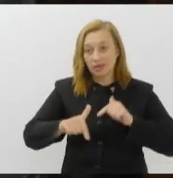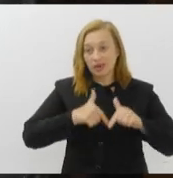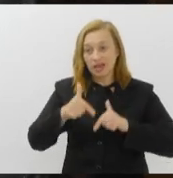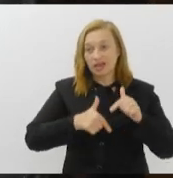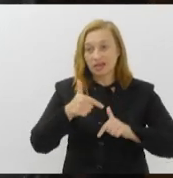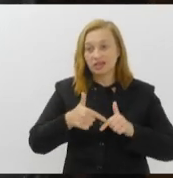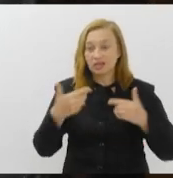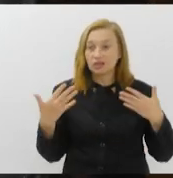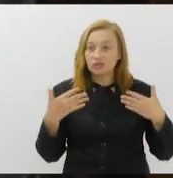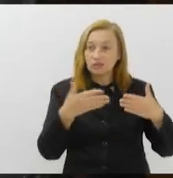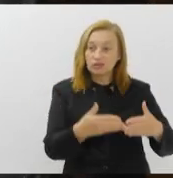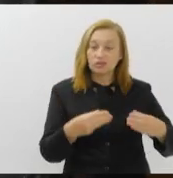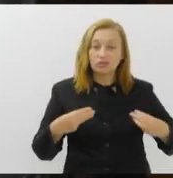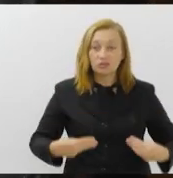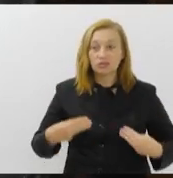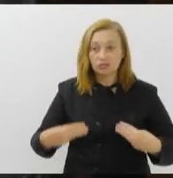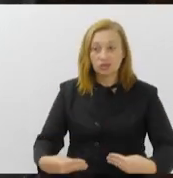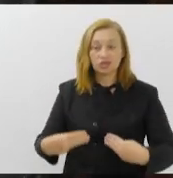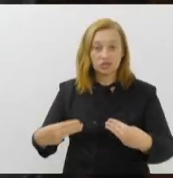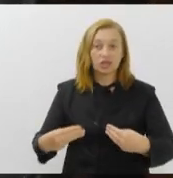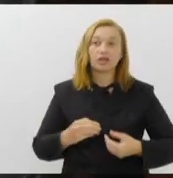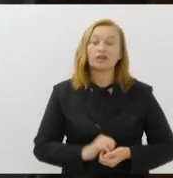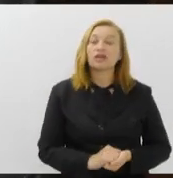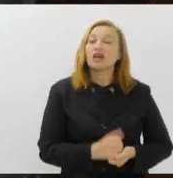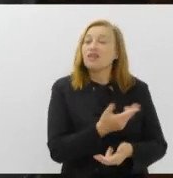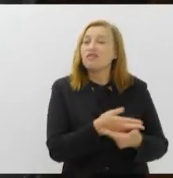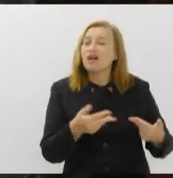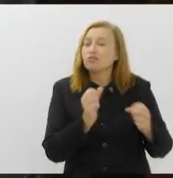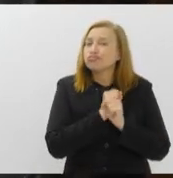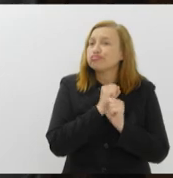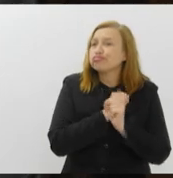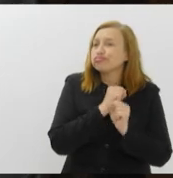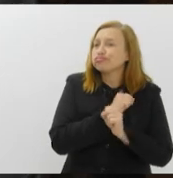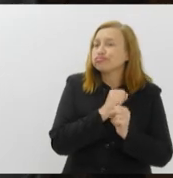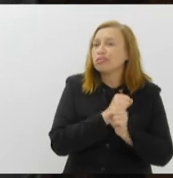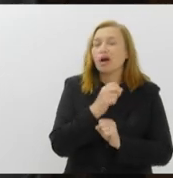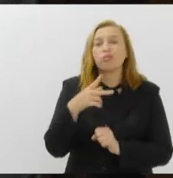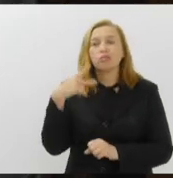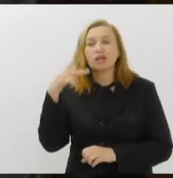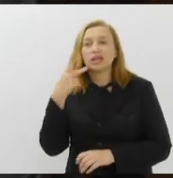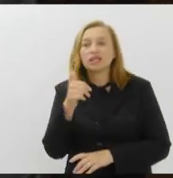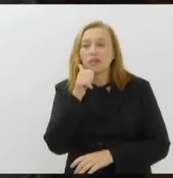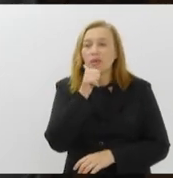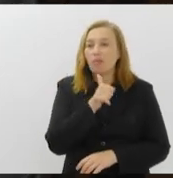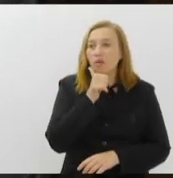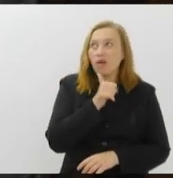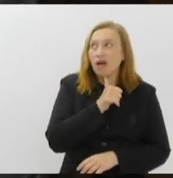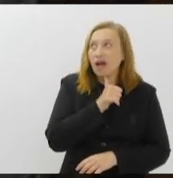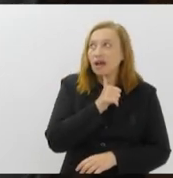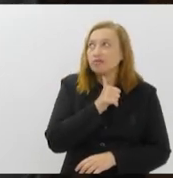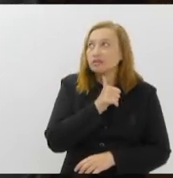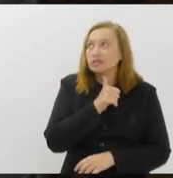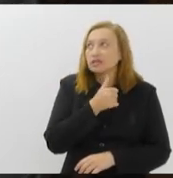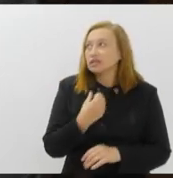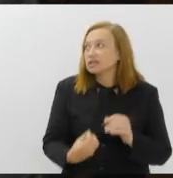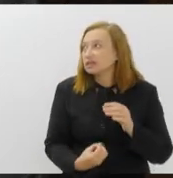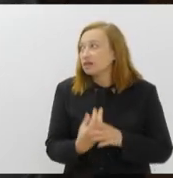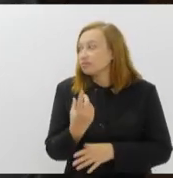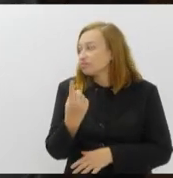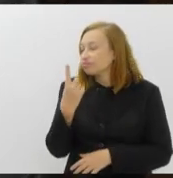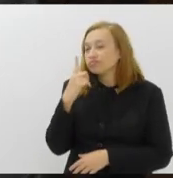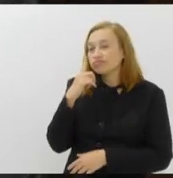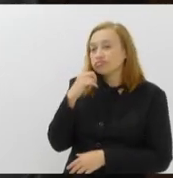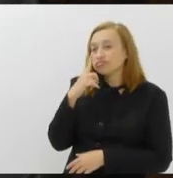espelhamos no Ministério. Durante muitos anos, a política para mulheres ela foi feita pela perspectiva